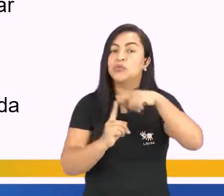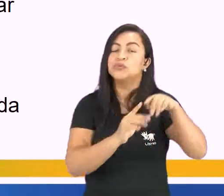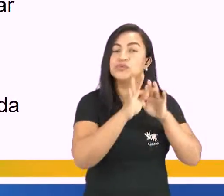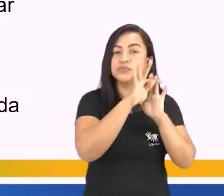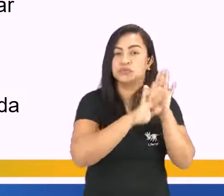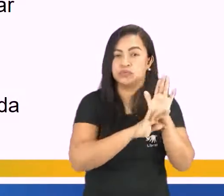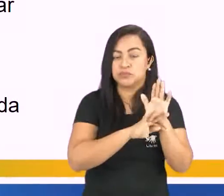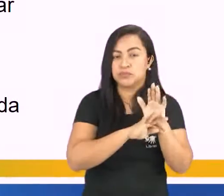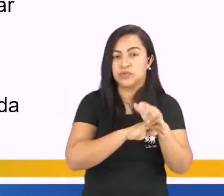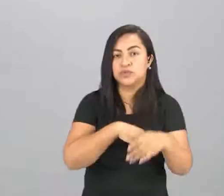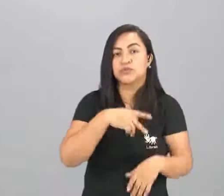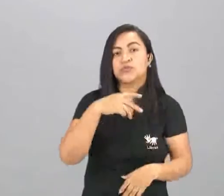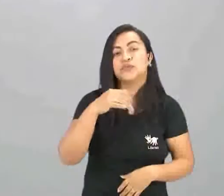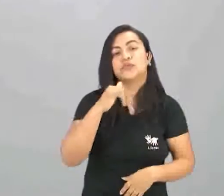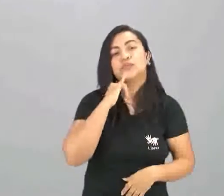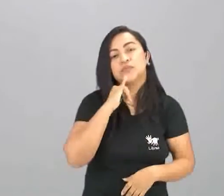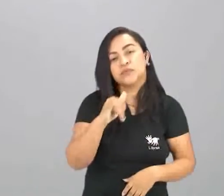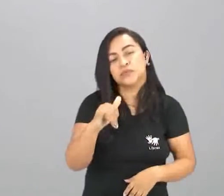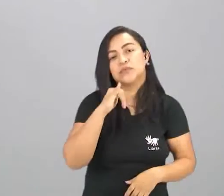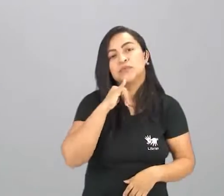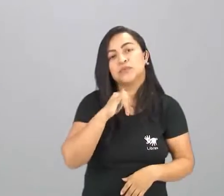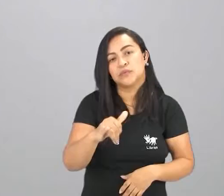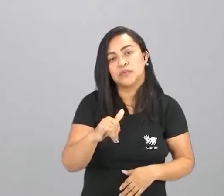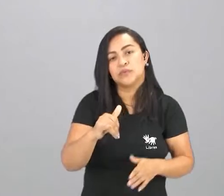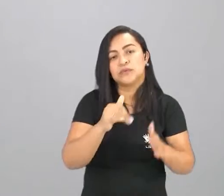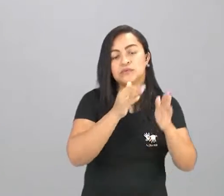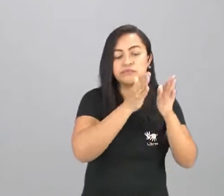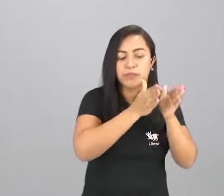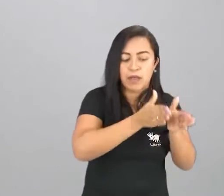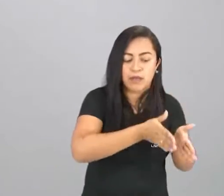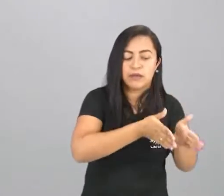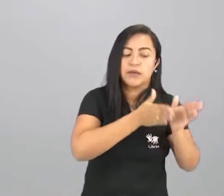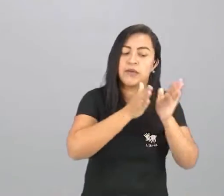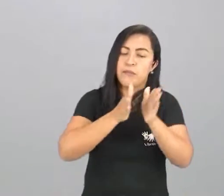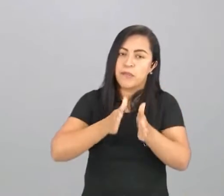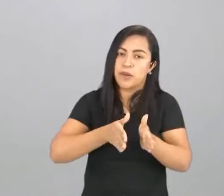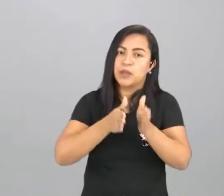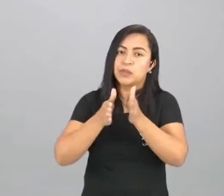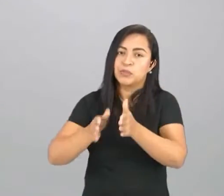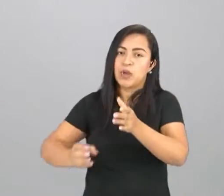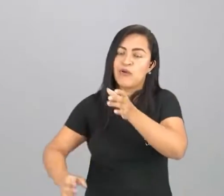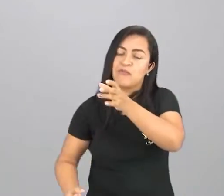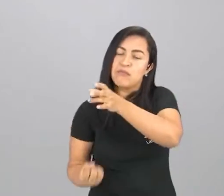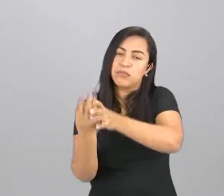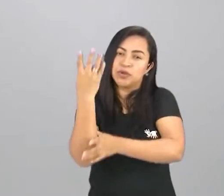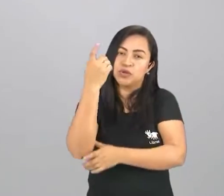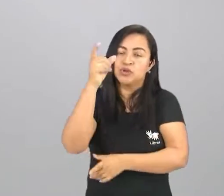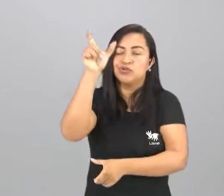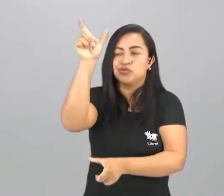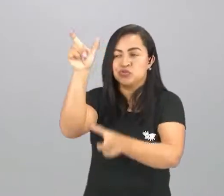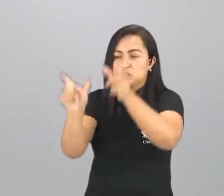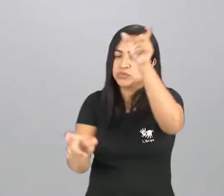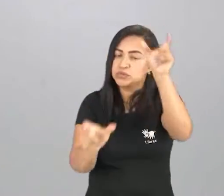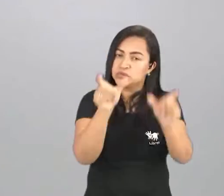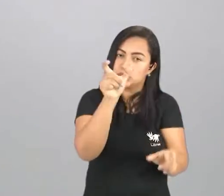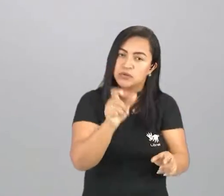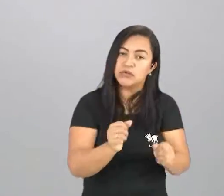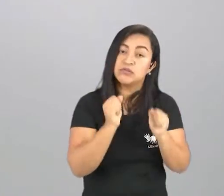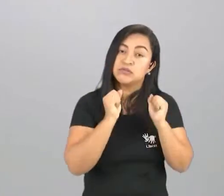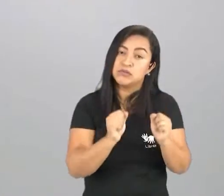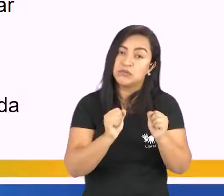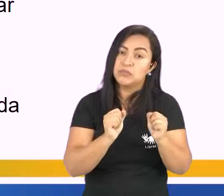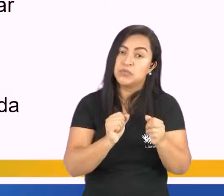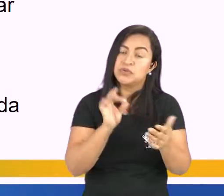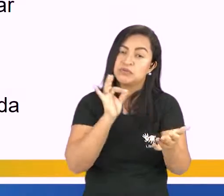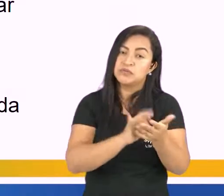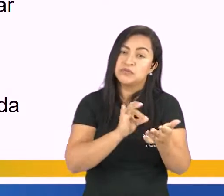uma história através de fases, de feitos, de personagens, e que pode ser real ou não.